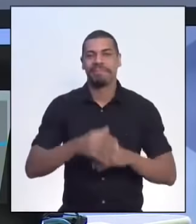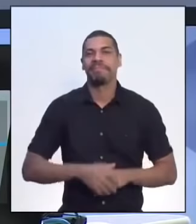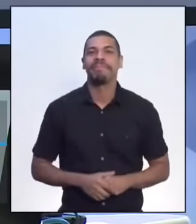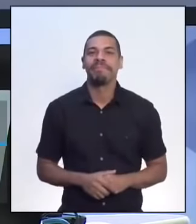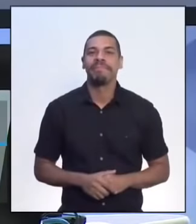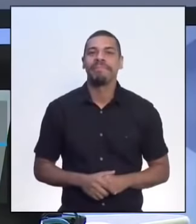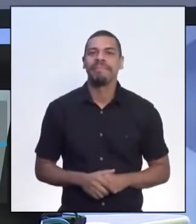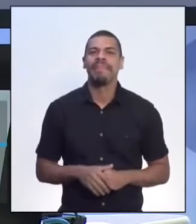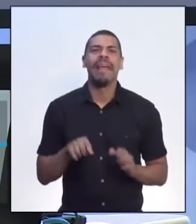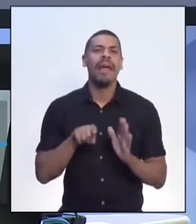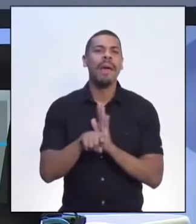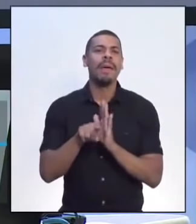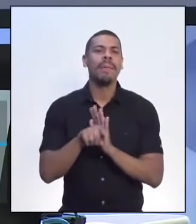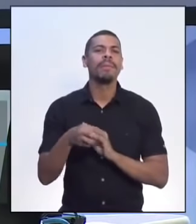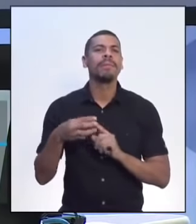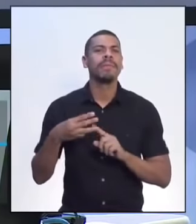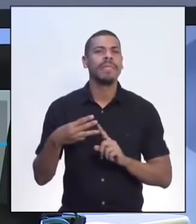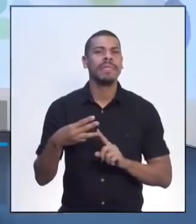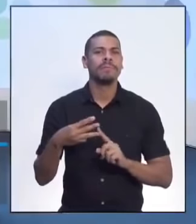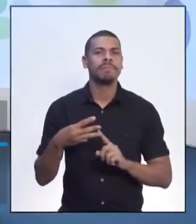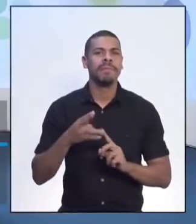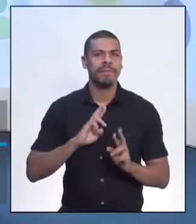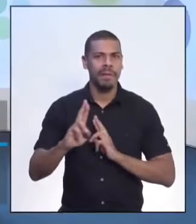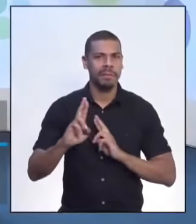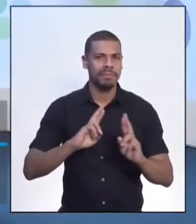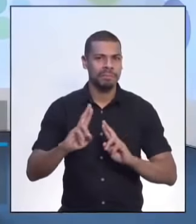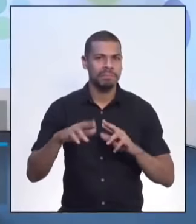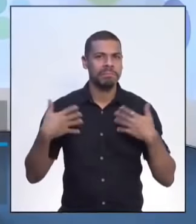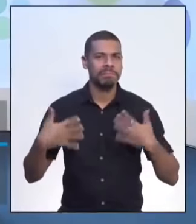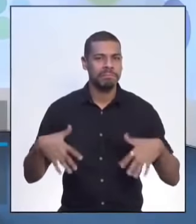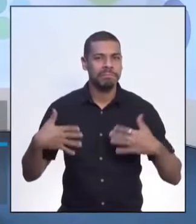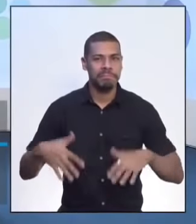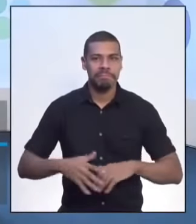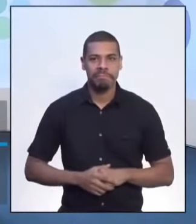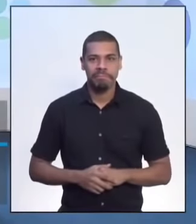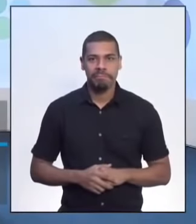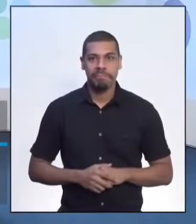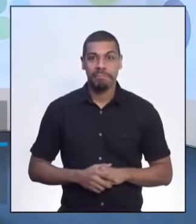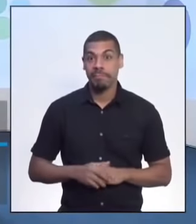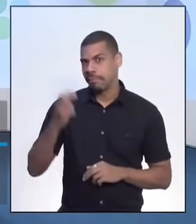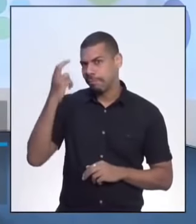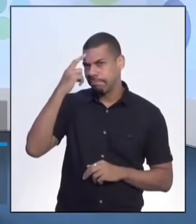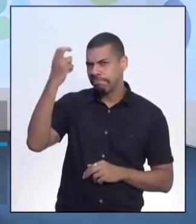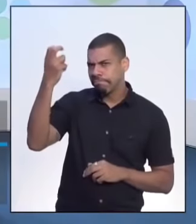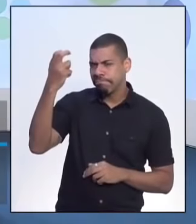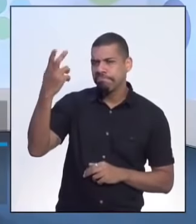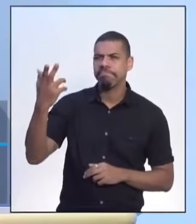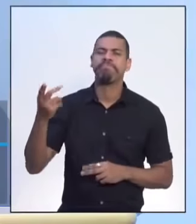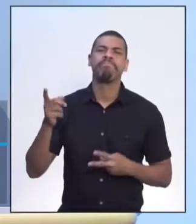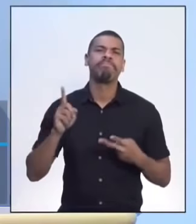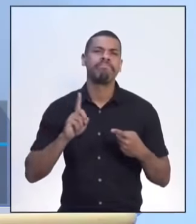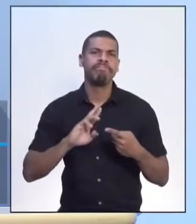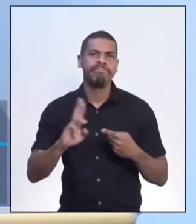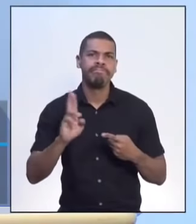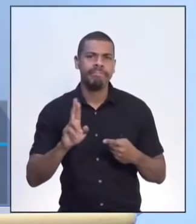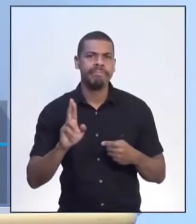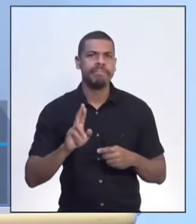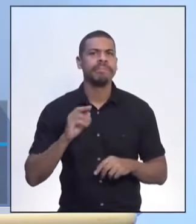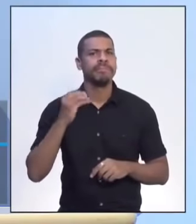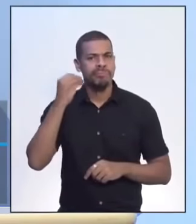E a 3? A 3 nós tivemos muitas. Isso. Vários colocaram espertos, colocaram